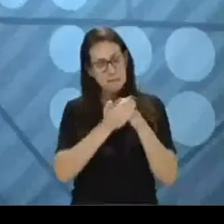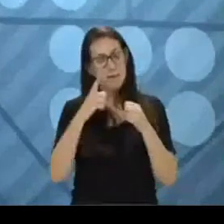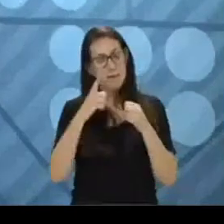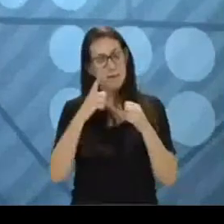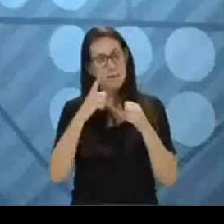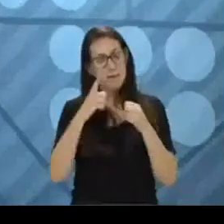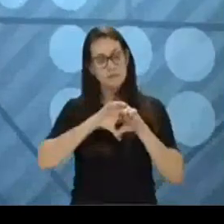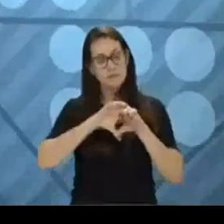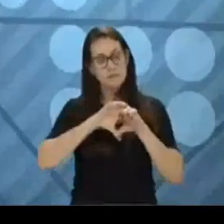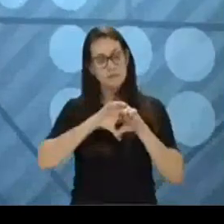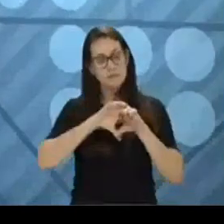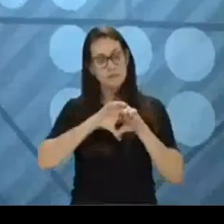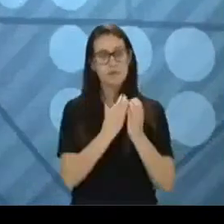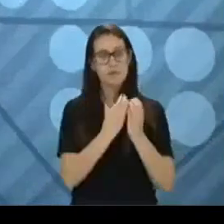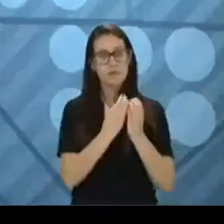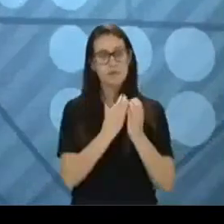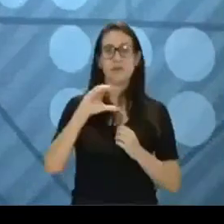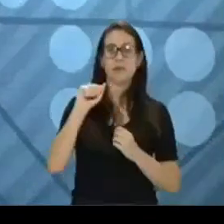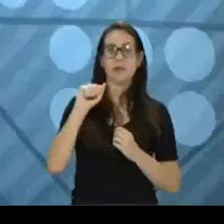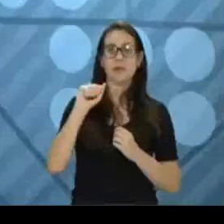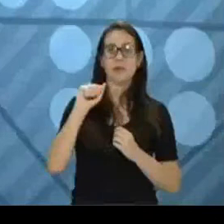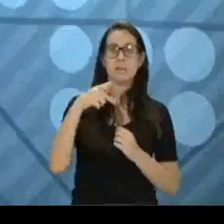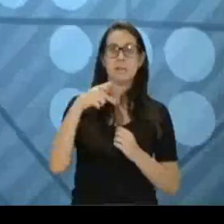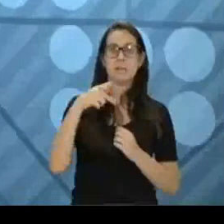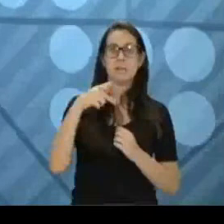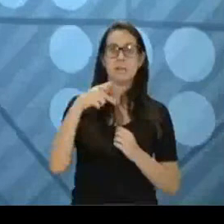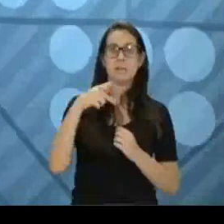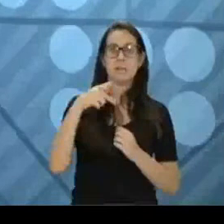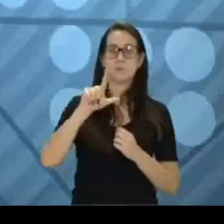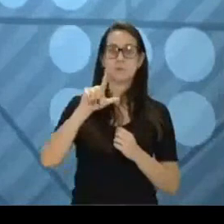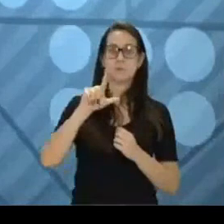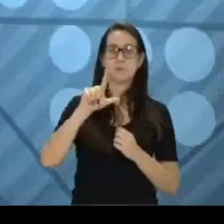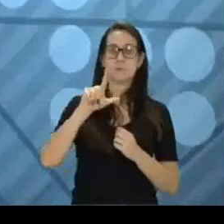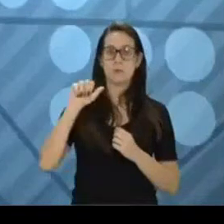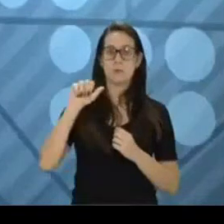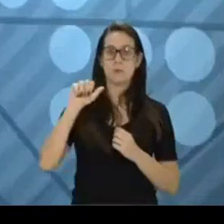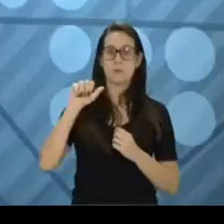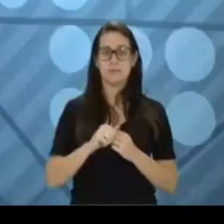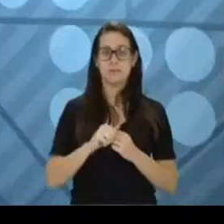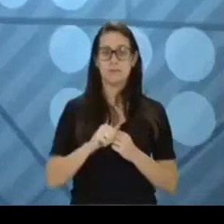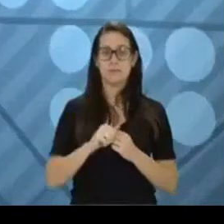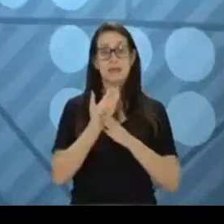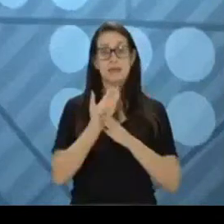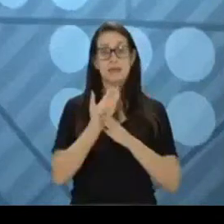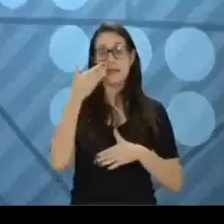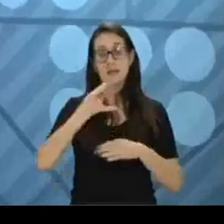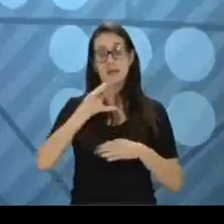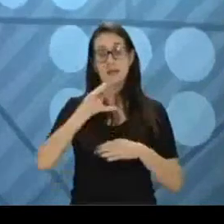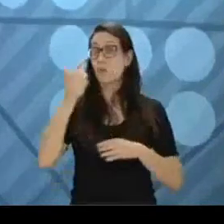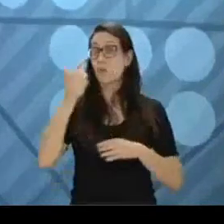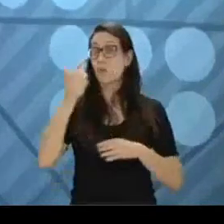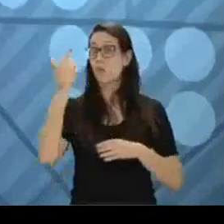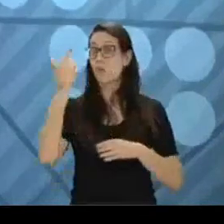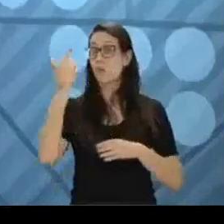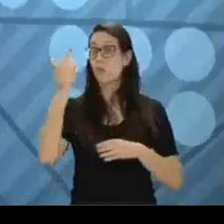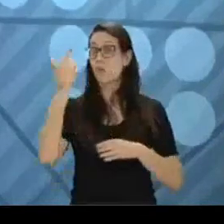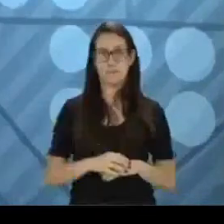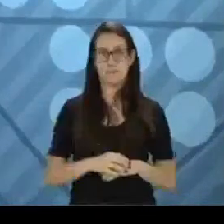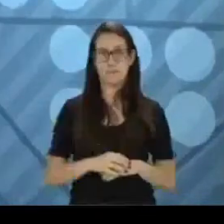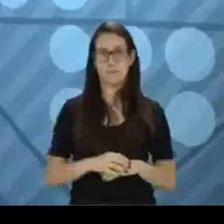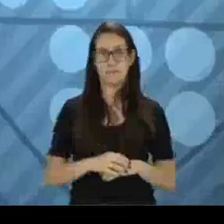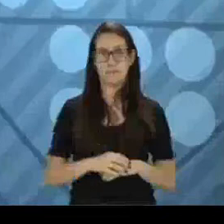cápsula também produz um outro carboidrato, que é um exopolissacarídeo. E esse EPS, esse